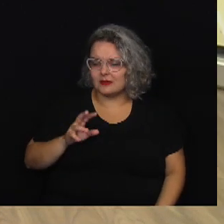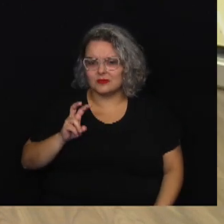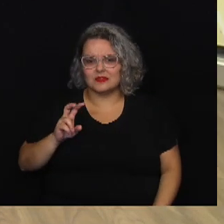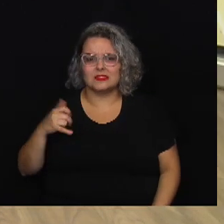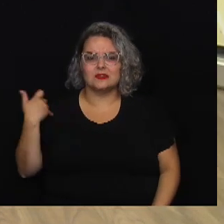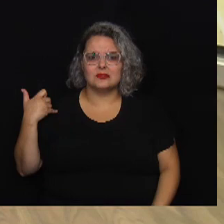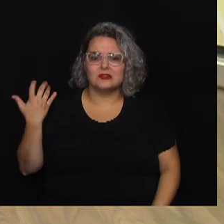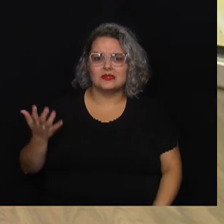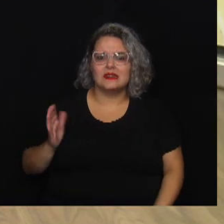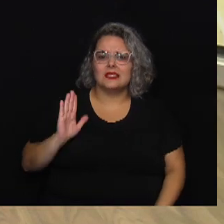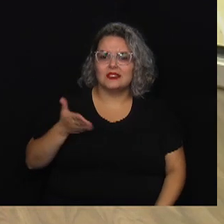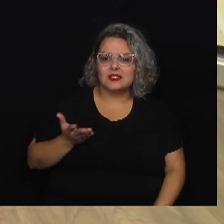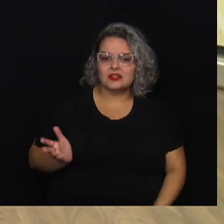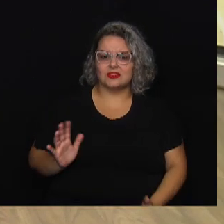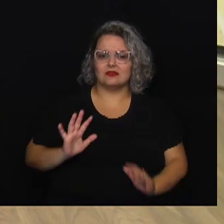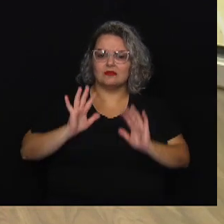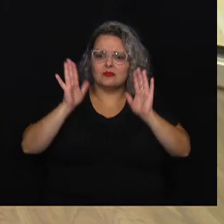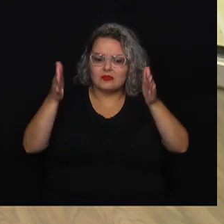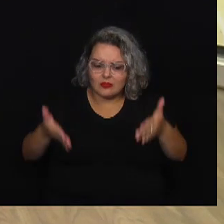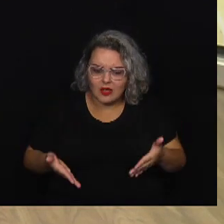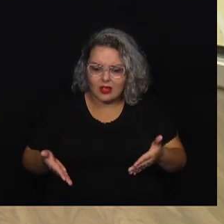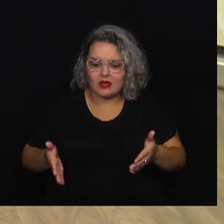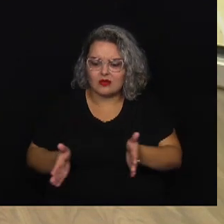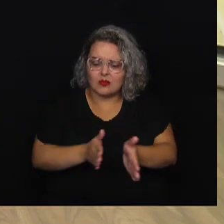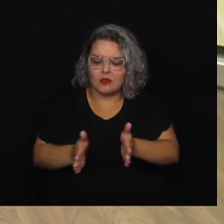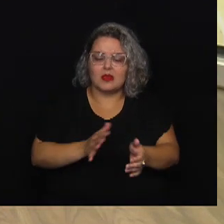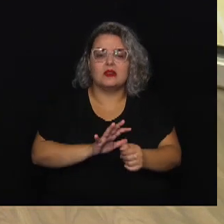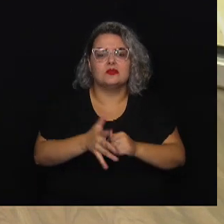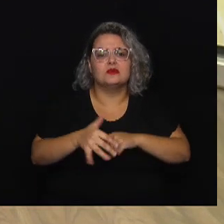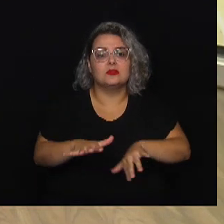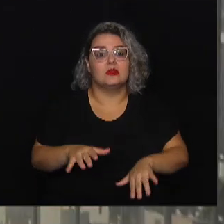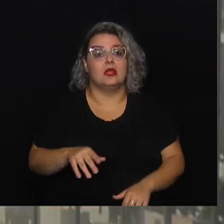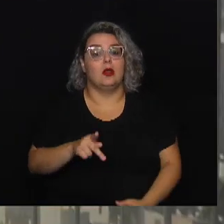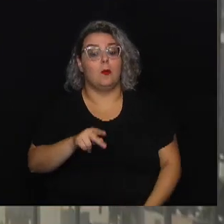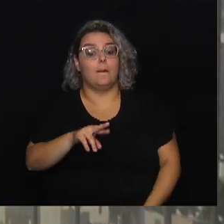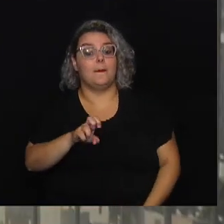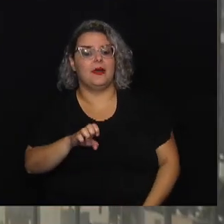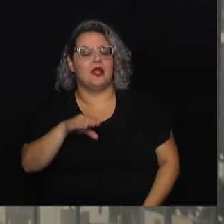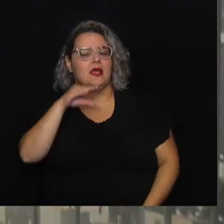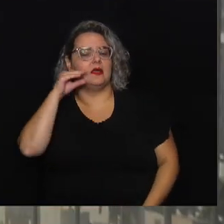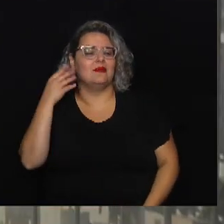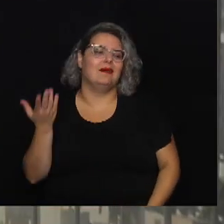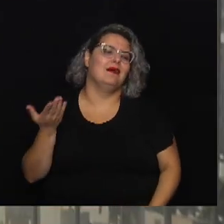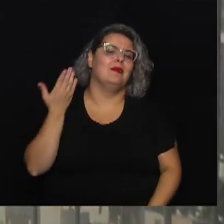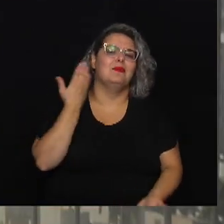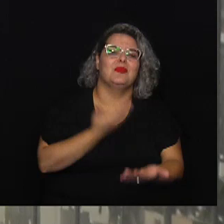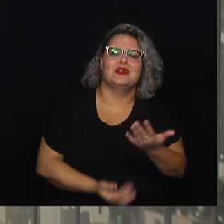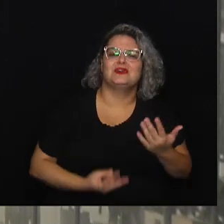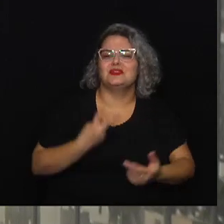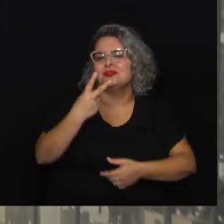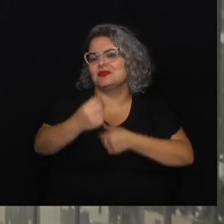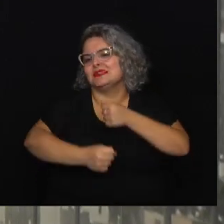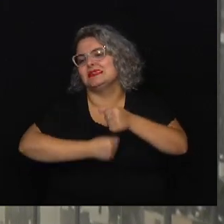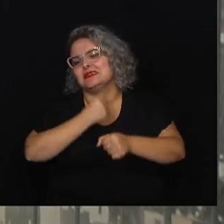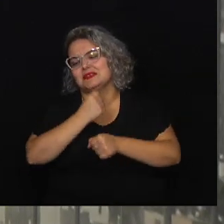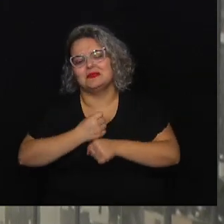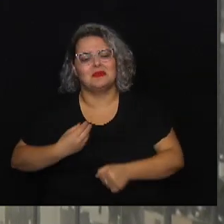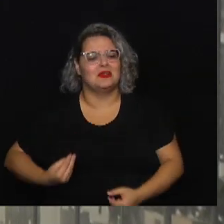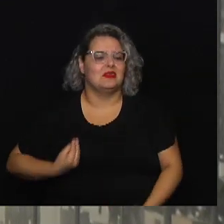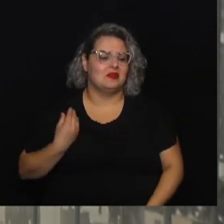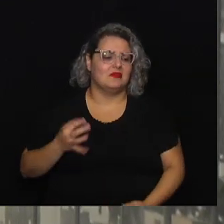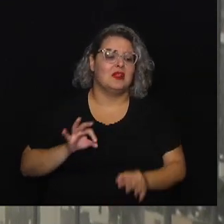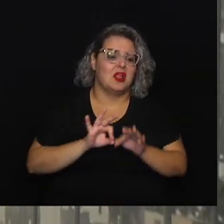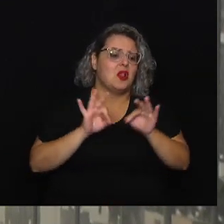fase dessa pandemia da Covid-19? É aquele pré-adolescente que está pensando, perdi 2 anos da minha vida, fiquei longe da